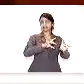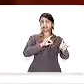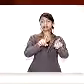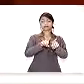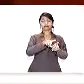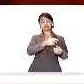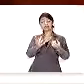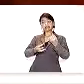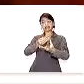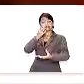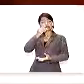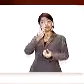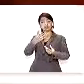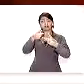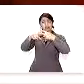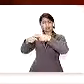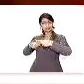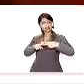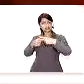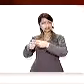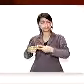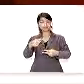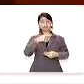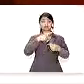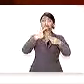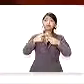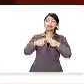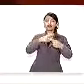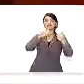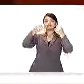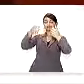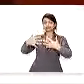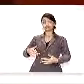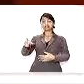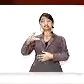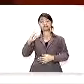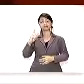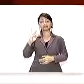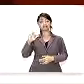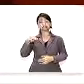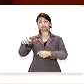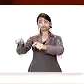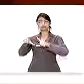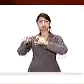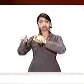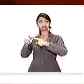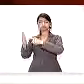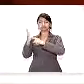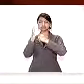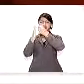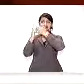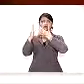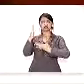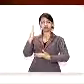e operar o equipamento a justificativas apresentadas pela CPTM para a escolha da modalidade licitatória